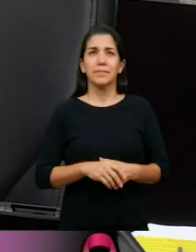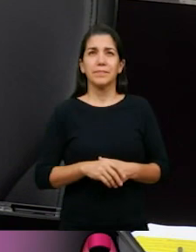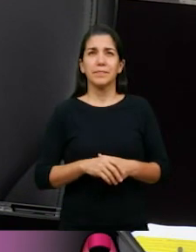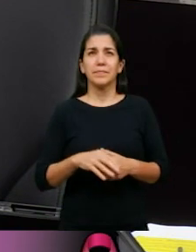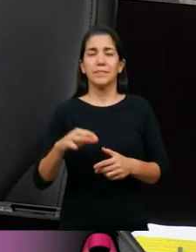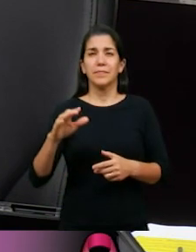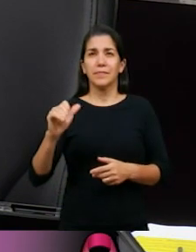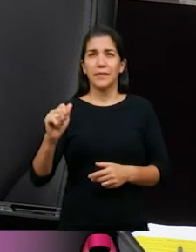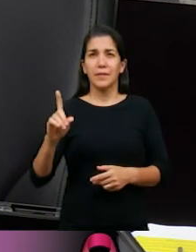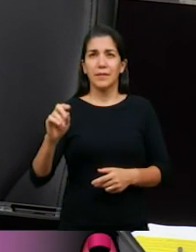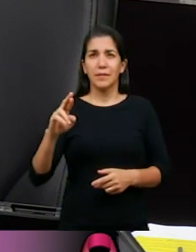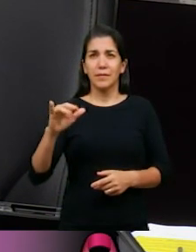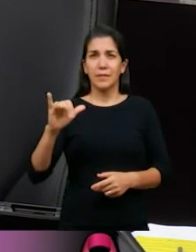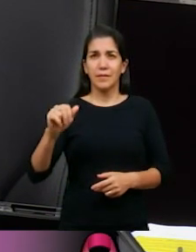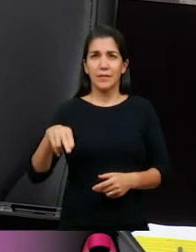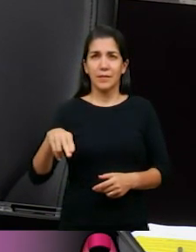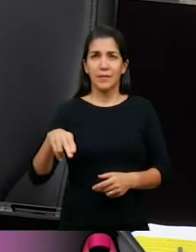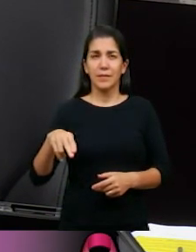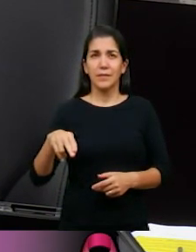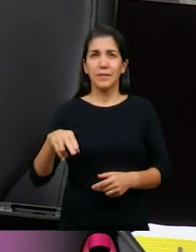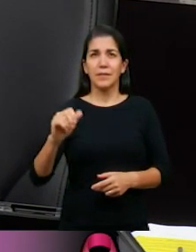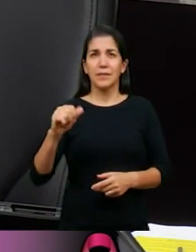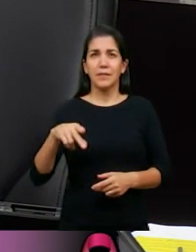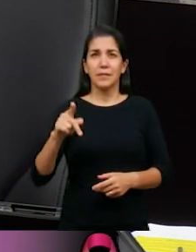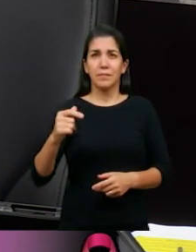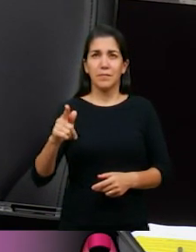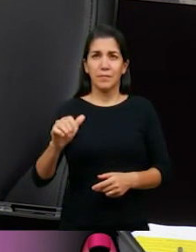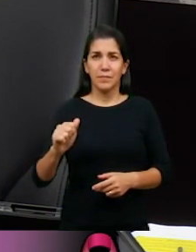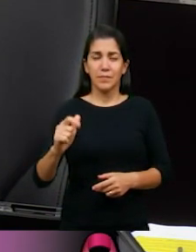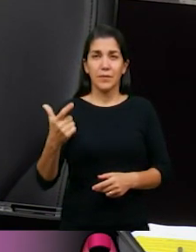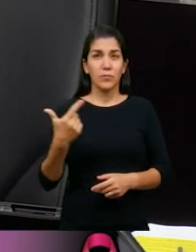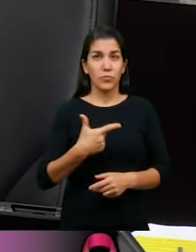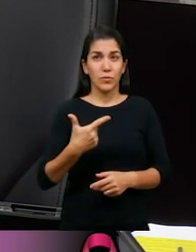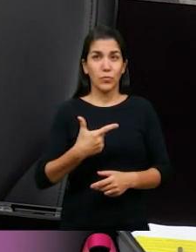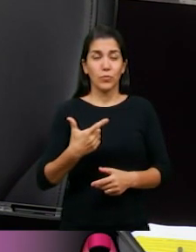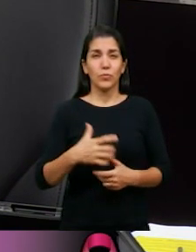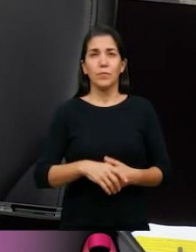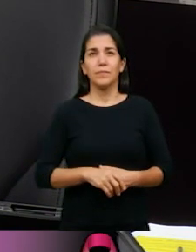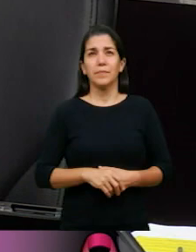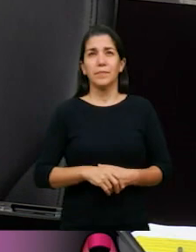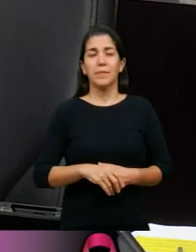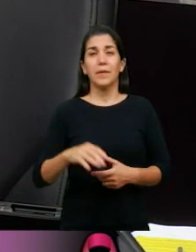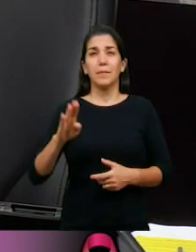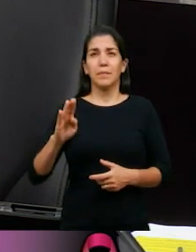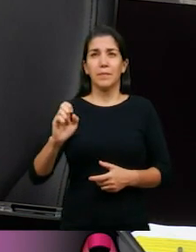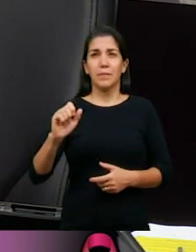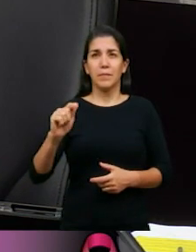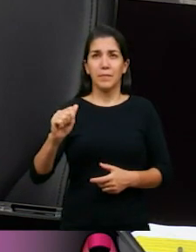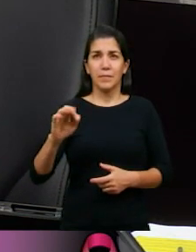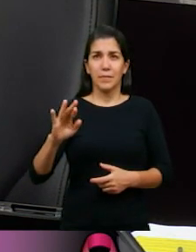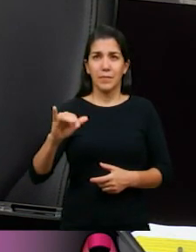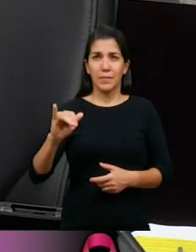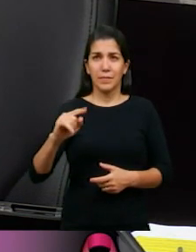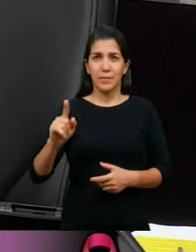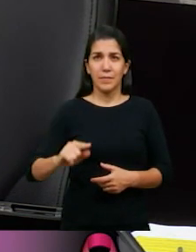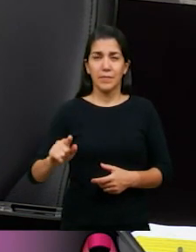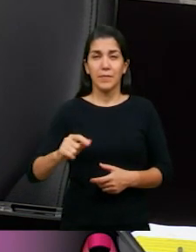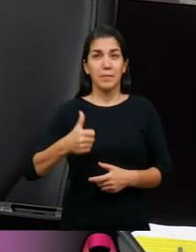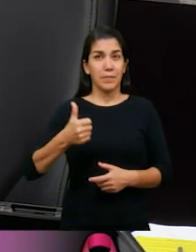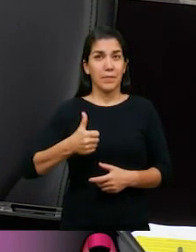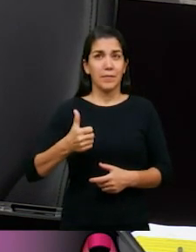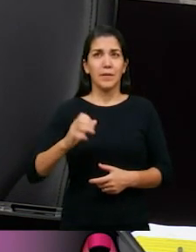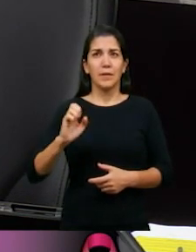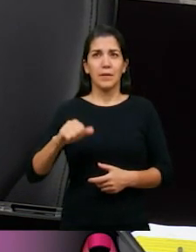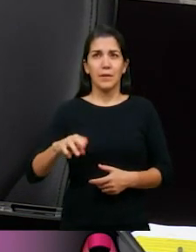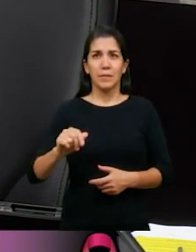o Adrian Viana da Silva e a Ana Paula pegaram o segundo lugar, a Beatriz de Oliveira Rufino, primeiro lugar, a Emily, terceiro